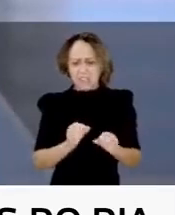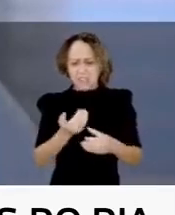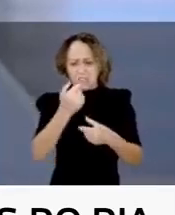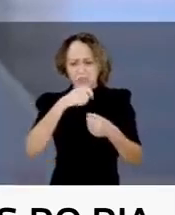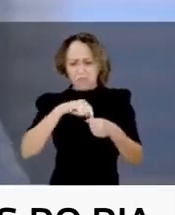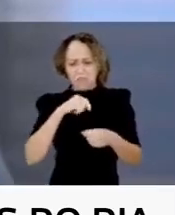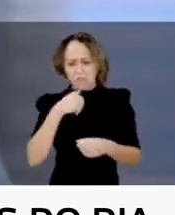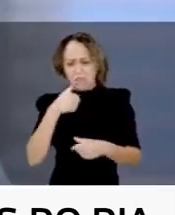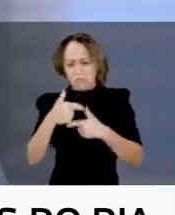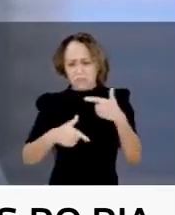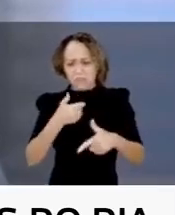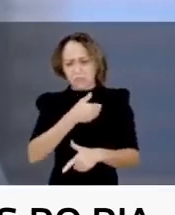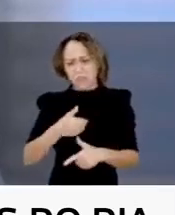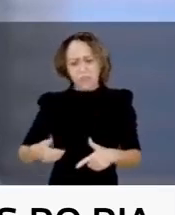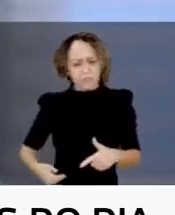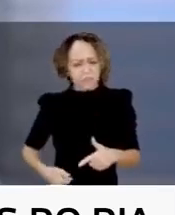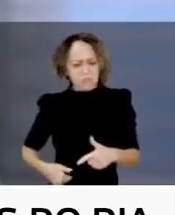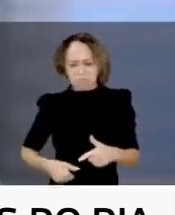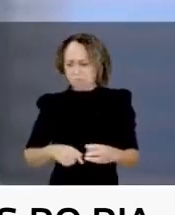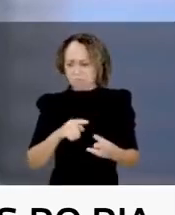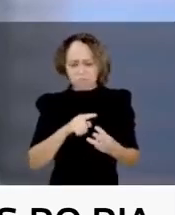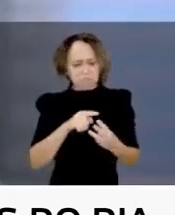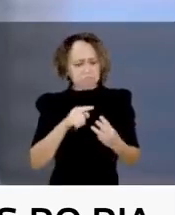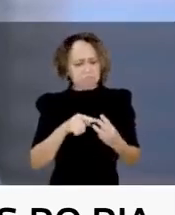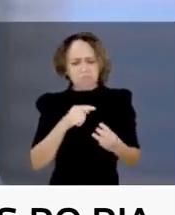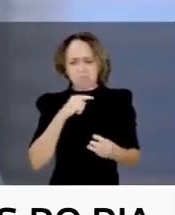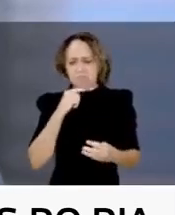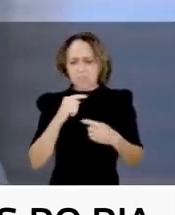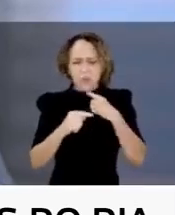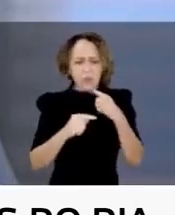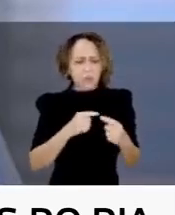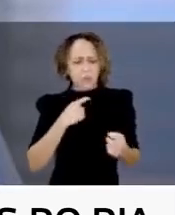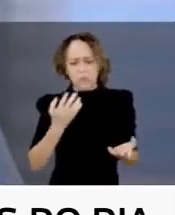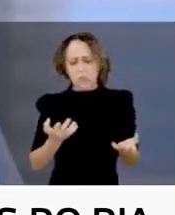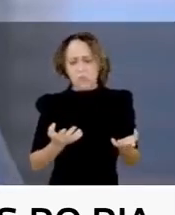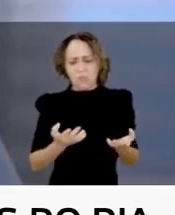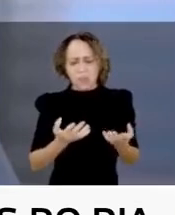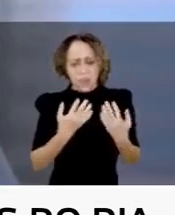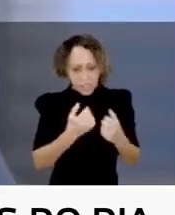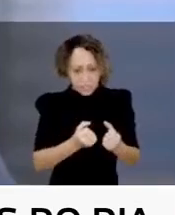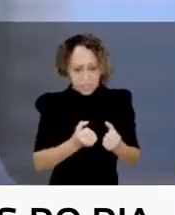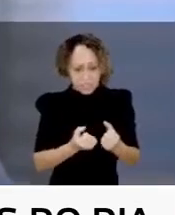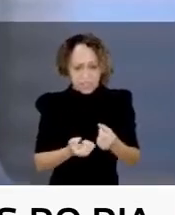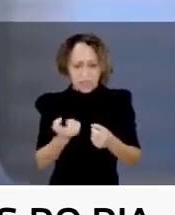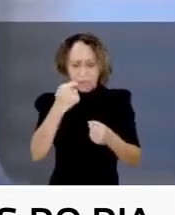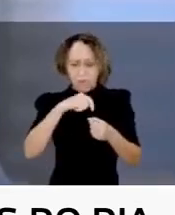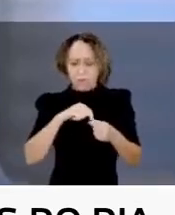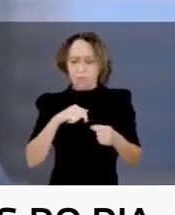governo, sabe, ousado para o período 2023-2026.